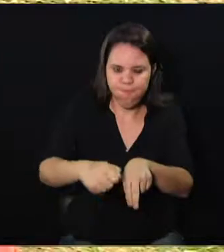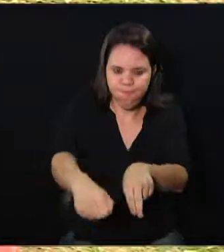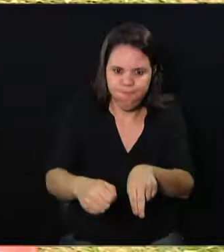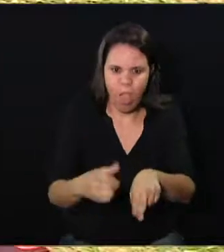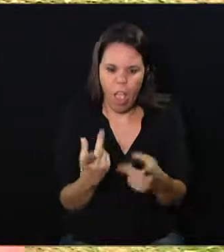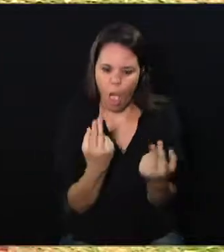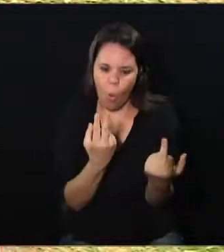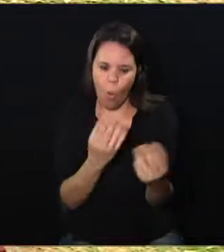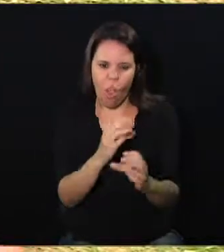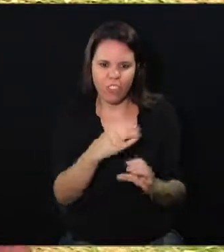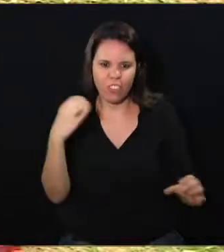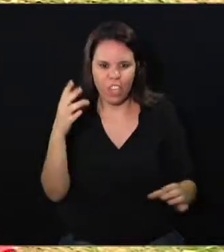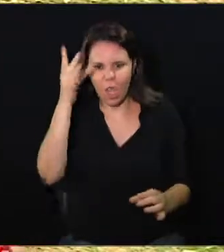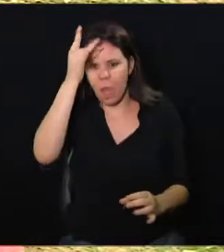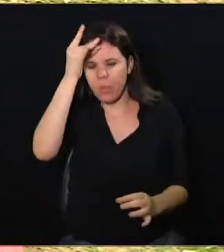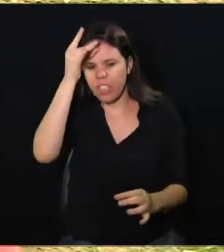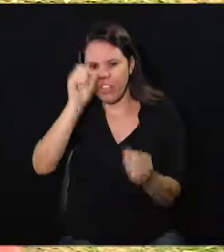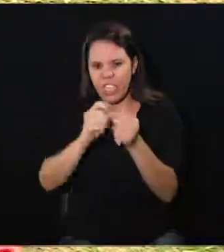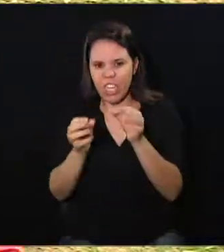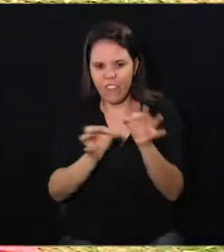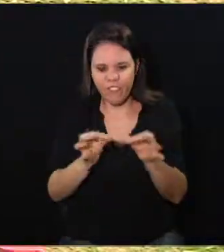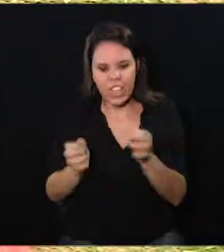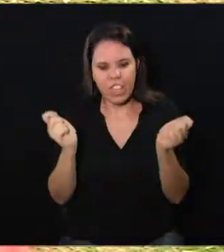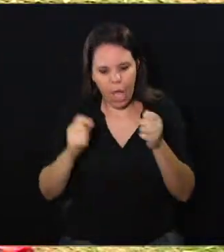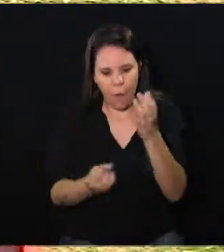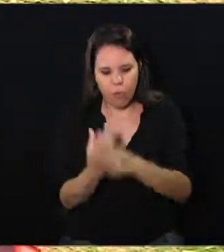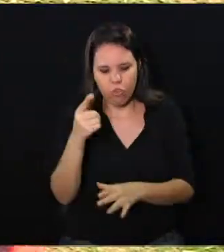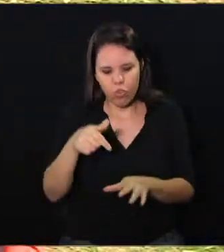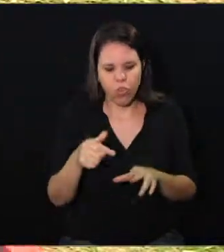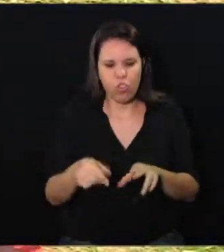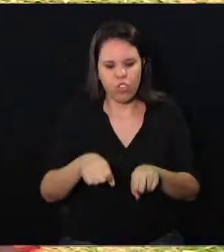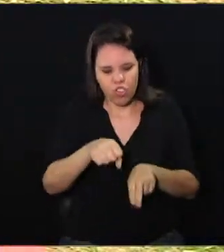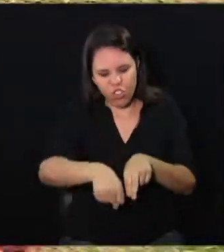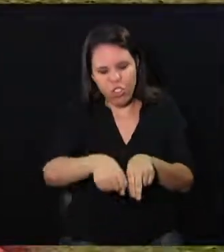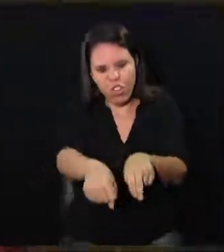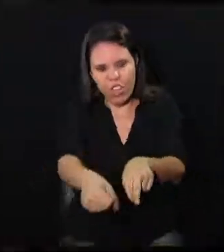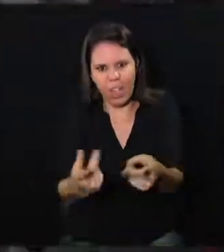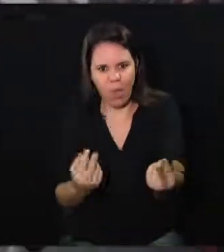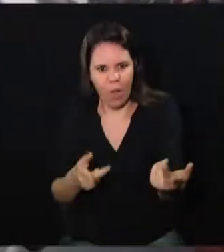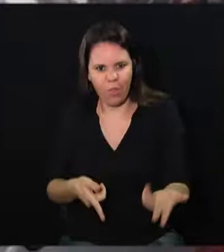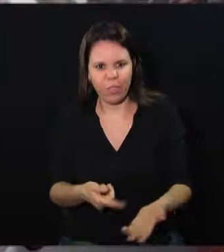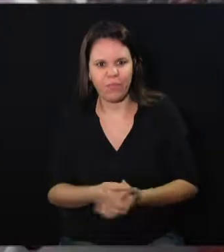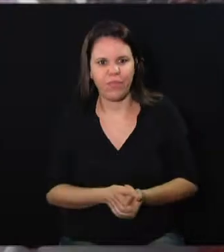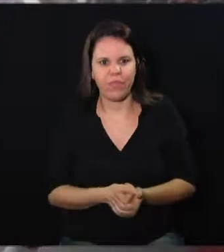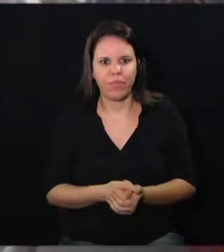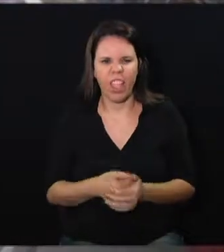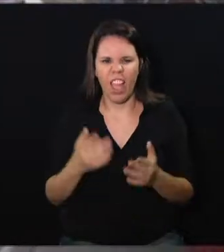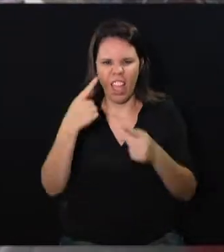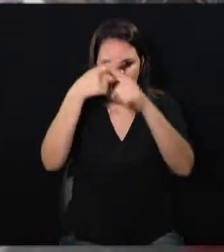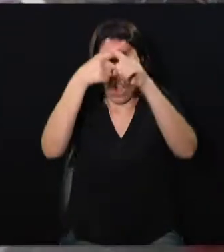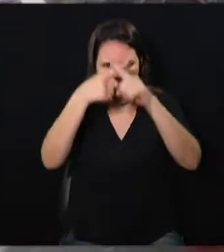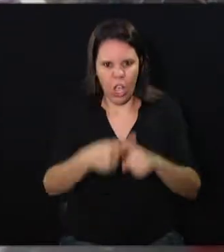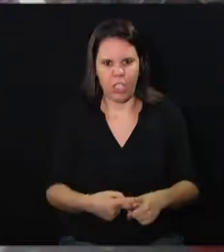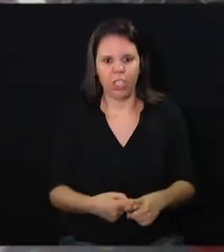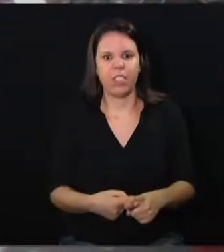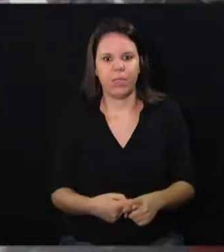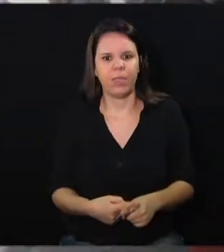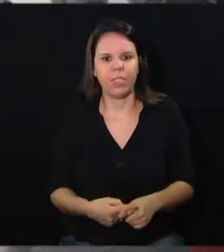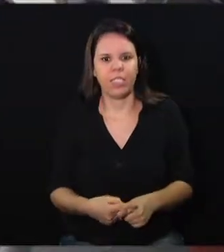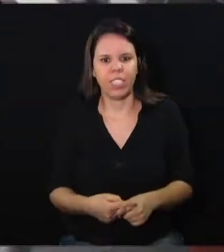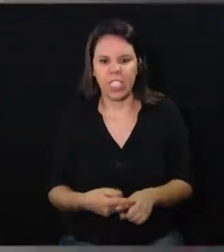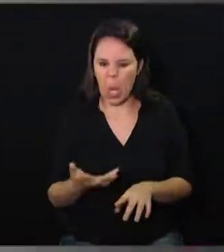quis aprender ou fazer na vida, ele constrói um carrinho. Nada melhor do que ter um conversível desse aqui, ó. Nas competições, os carros e